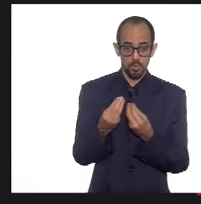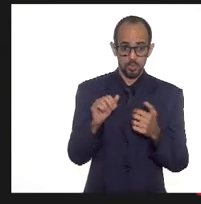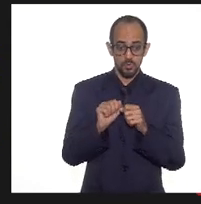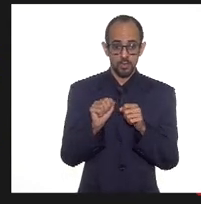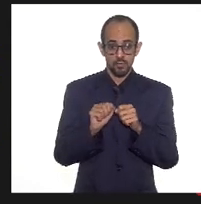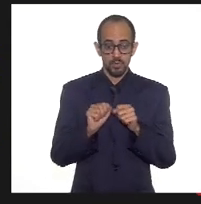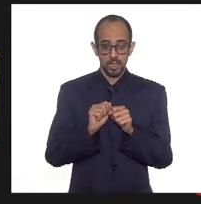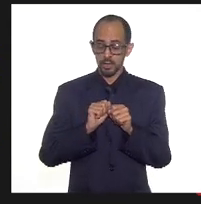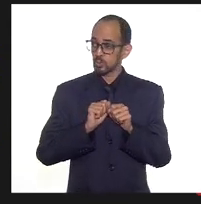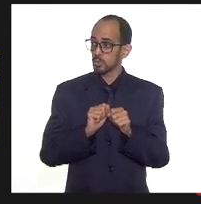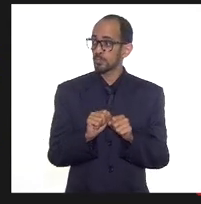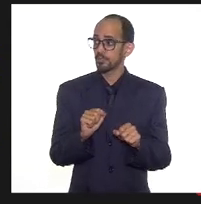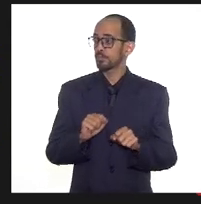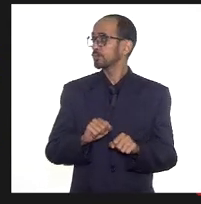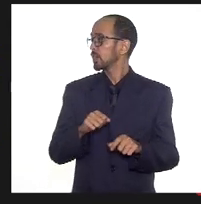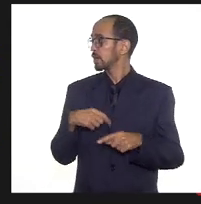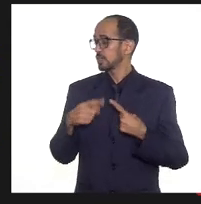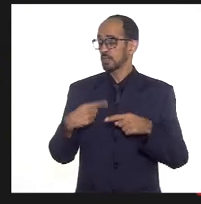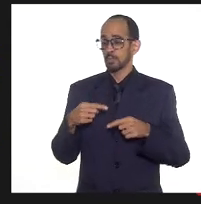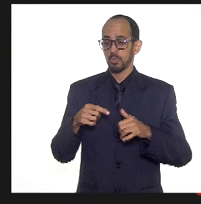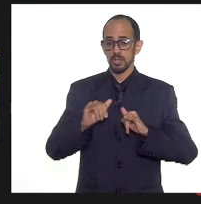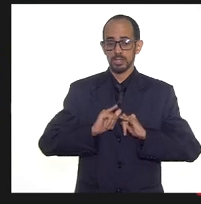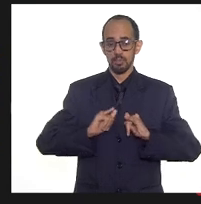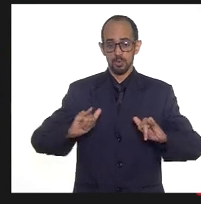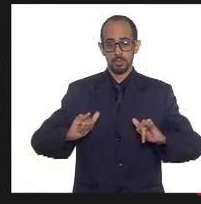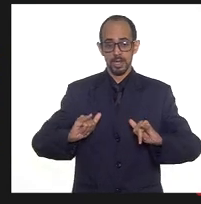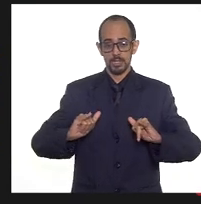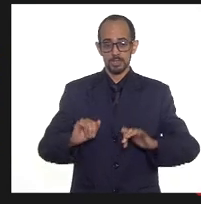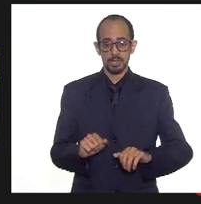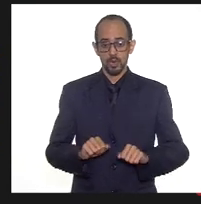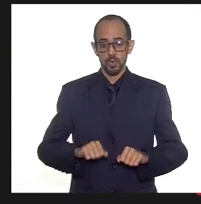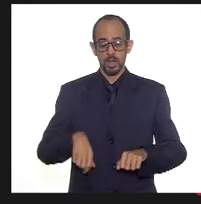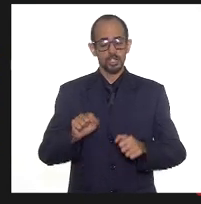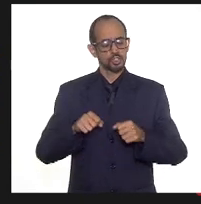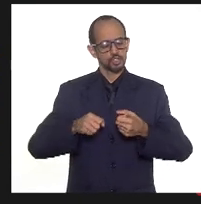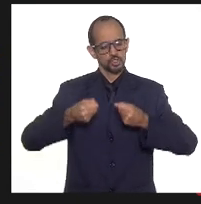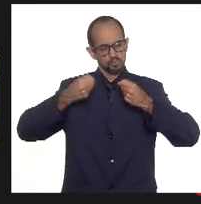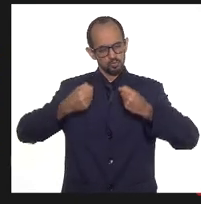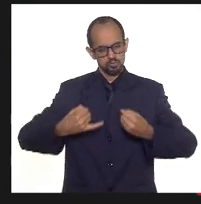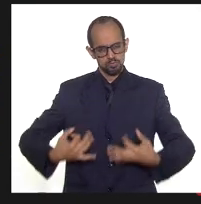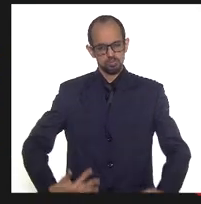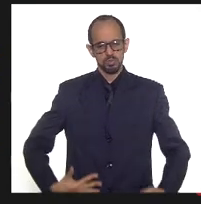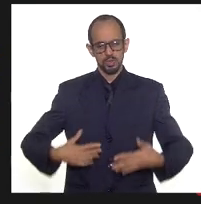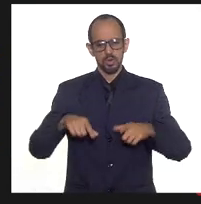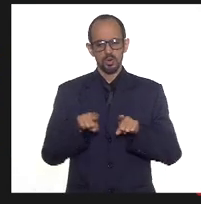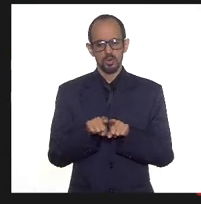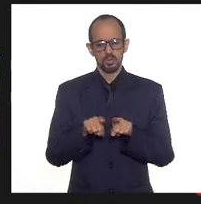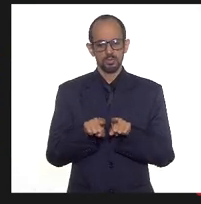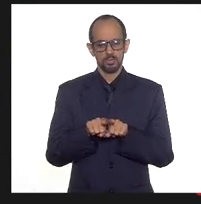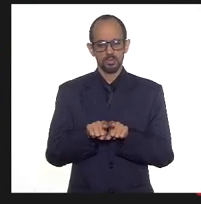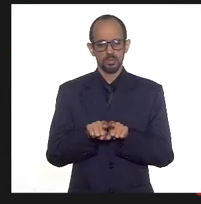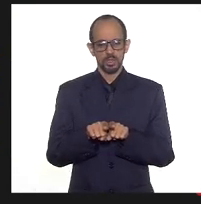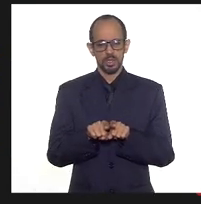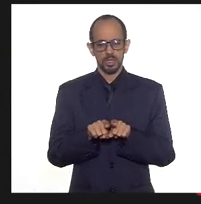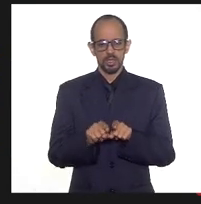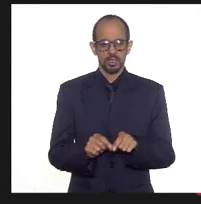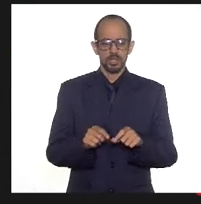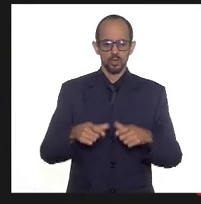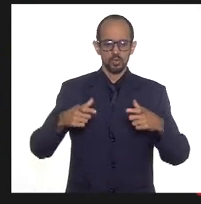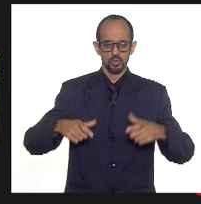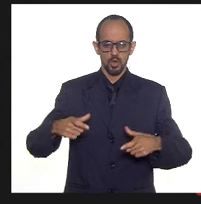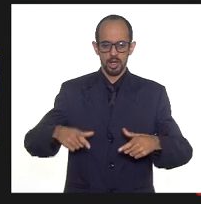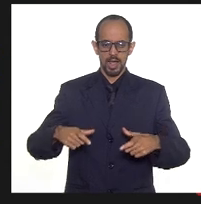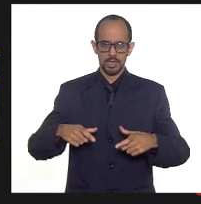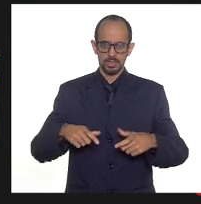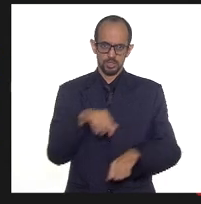foi, na publicação que fizemos, esmiuçada, né, em zonas recortadas de